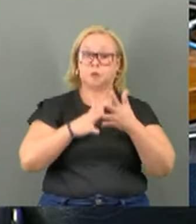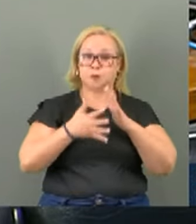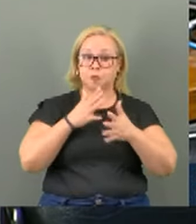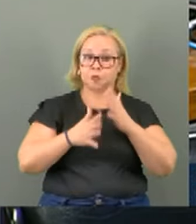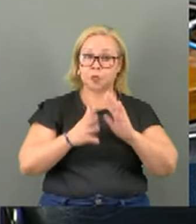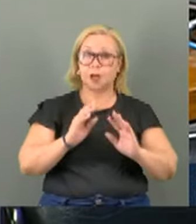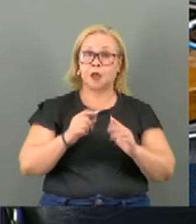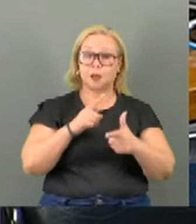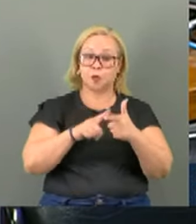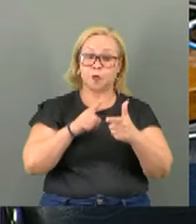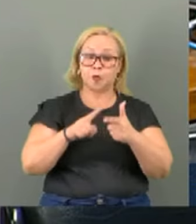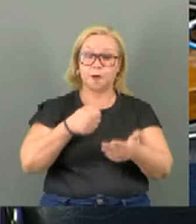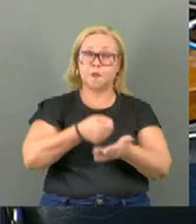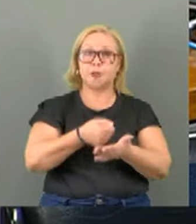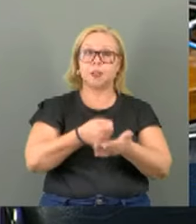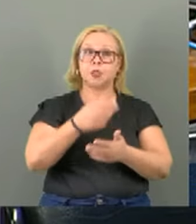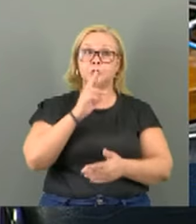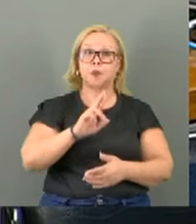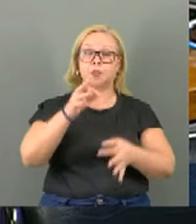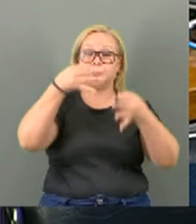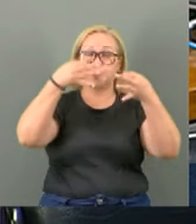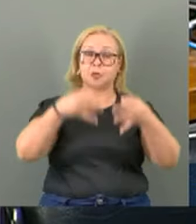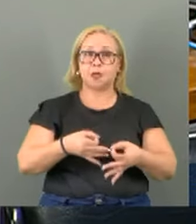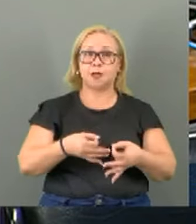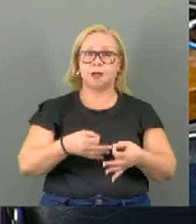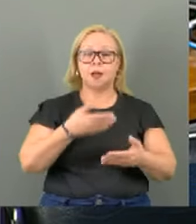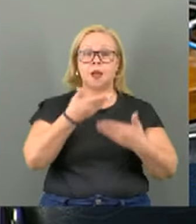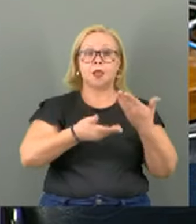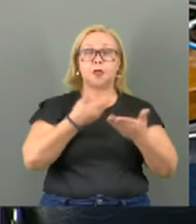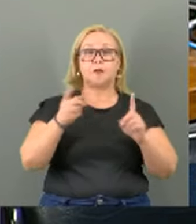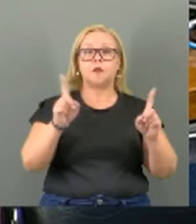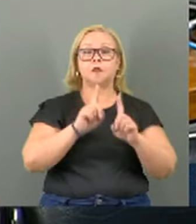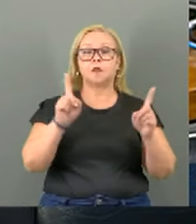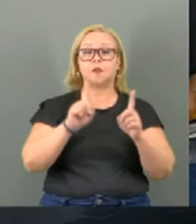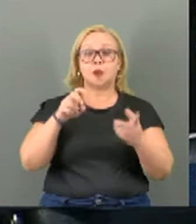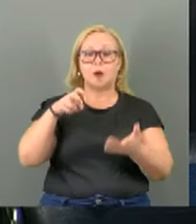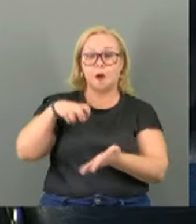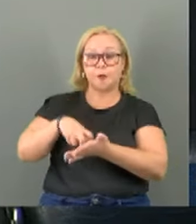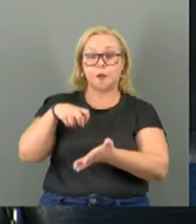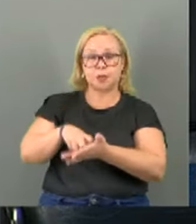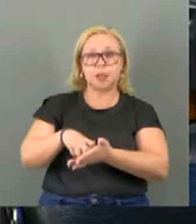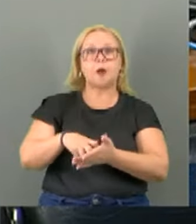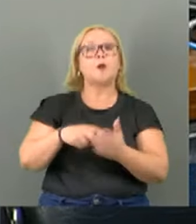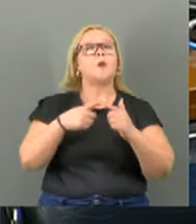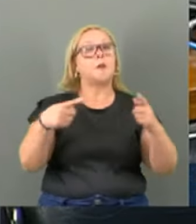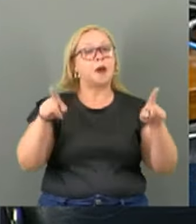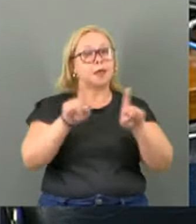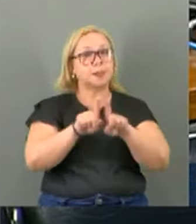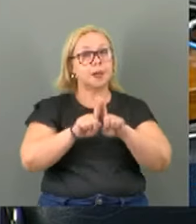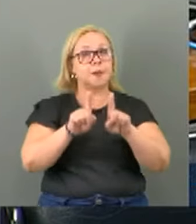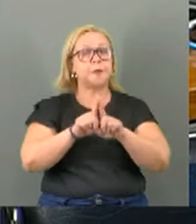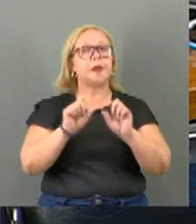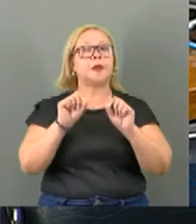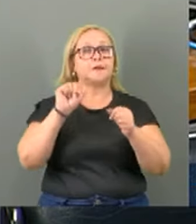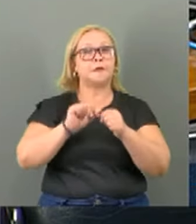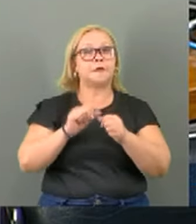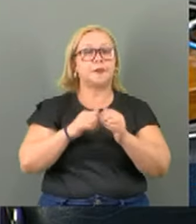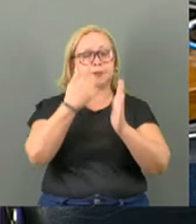e multidisciplinar que envolva não apenas a punição dos infratores, mas também a adoção de